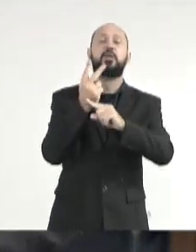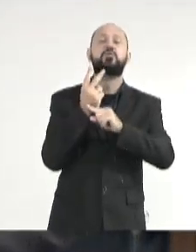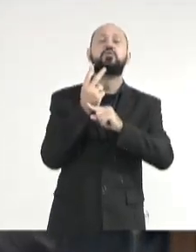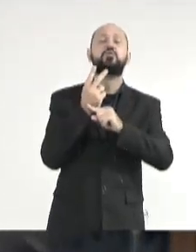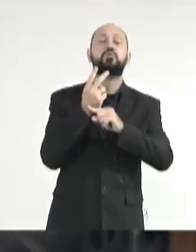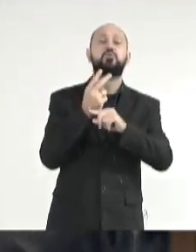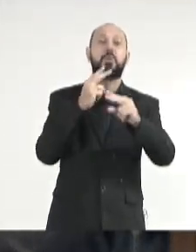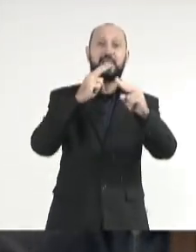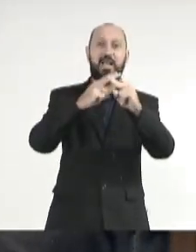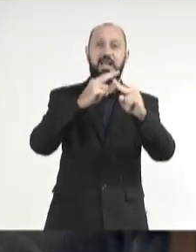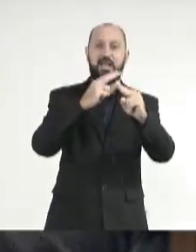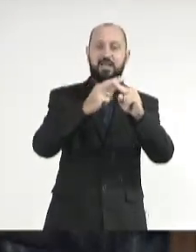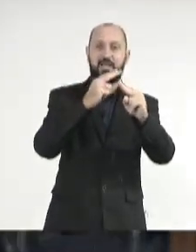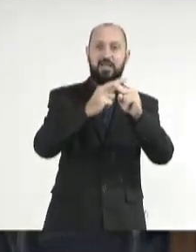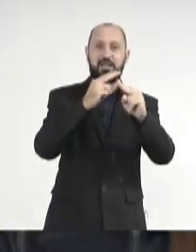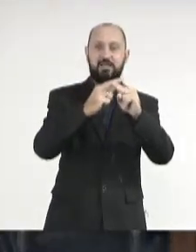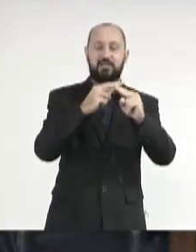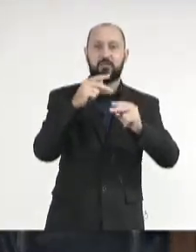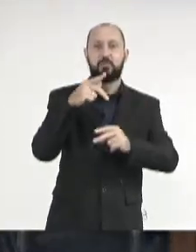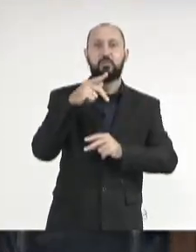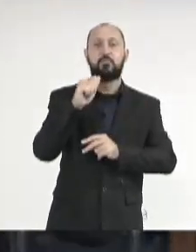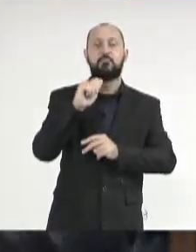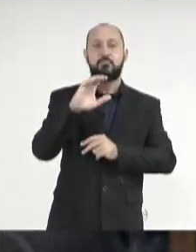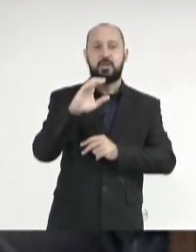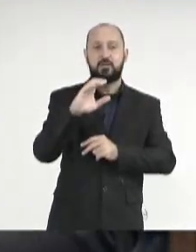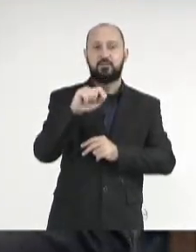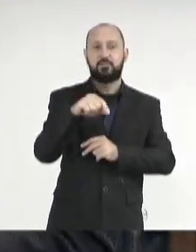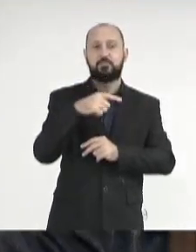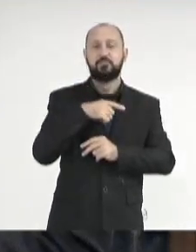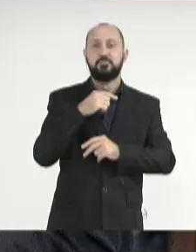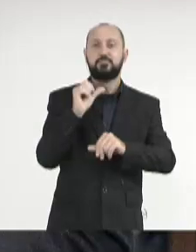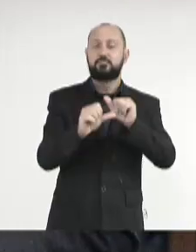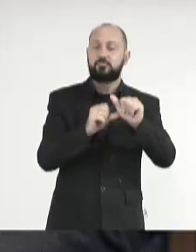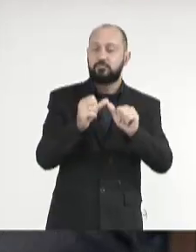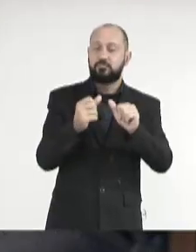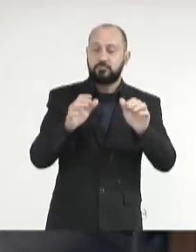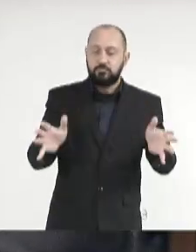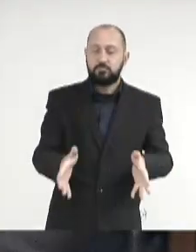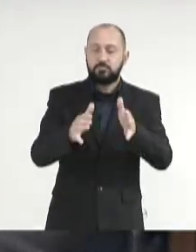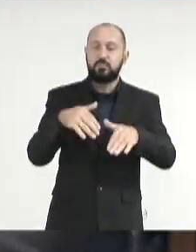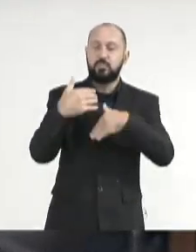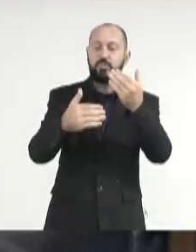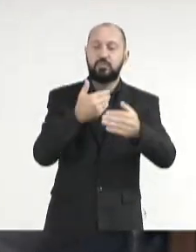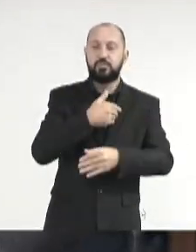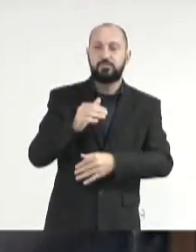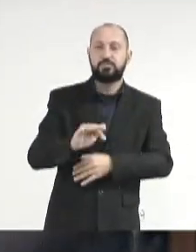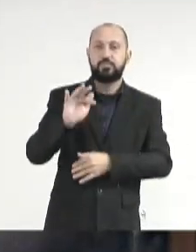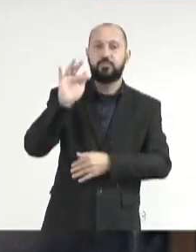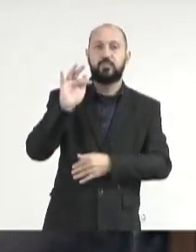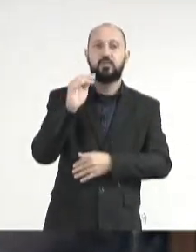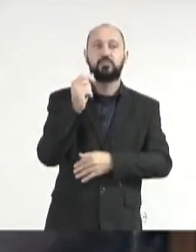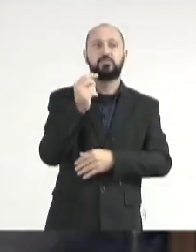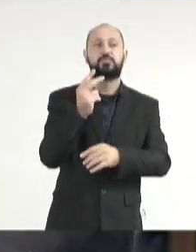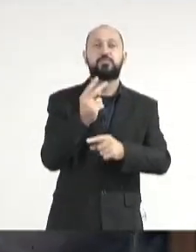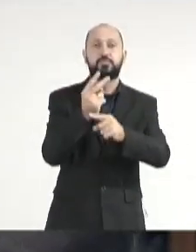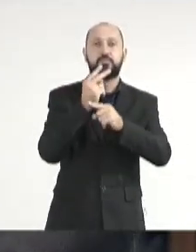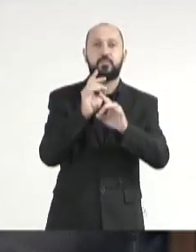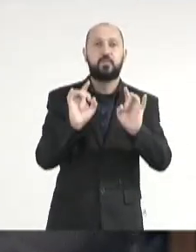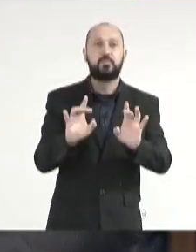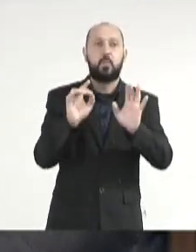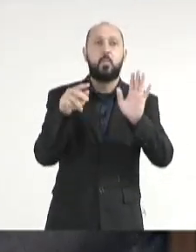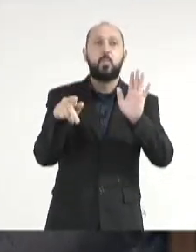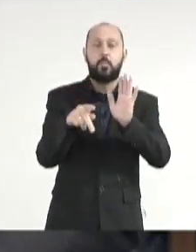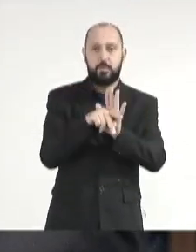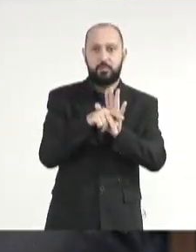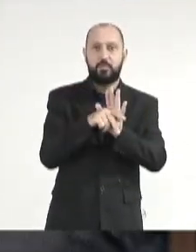Econômica Federal, dentro do PAC, do que é o Programa de Aceleração do Crescimento do Governo Federal, uma linha de financiamento